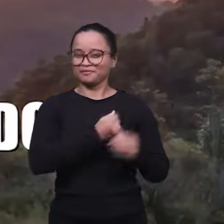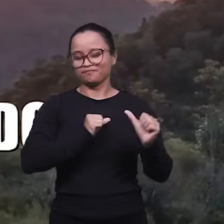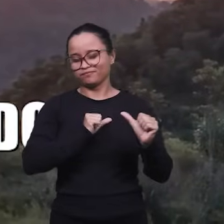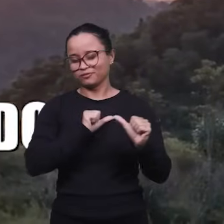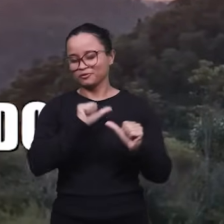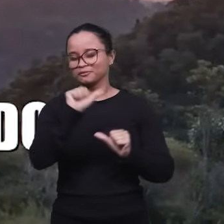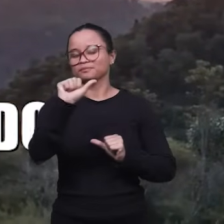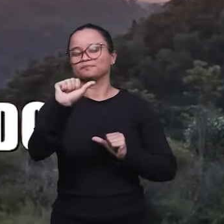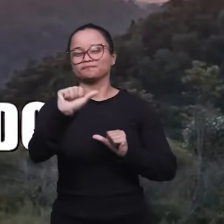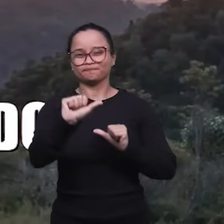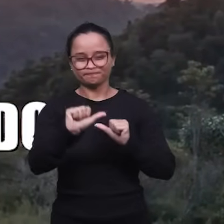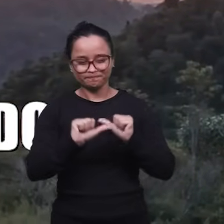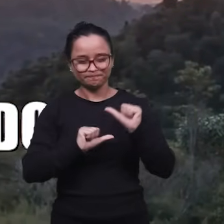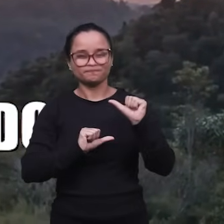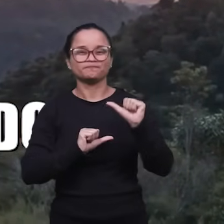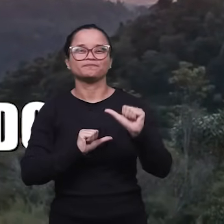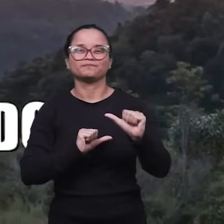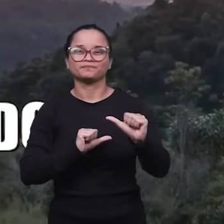minha vida